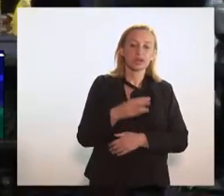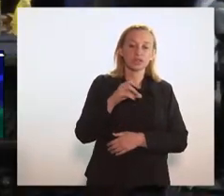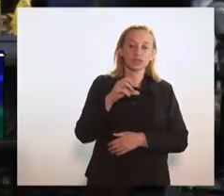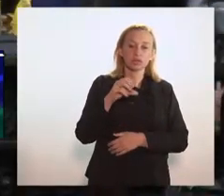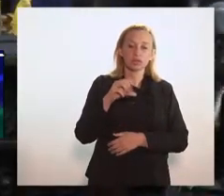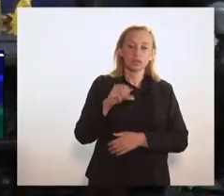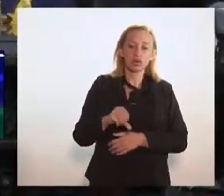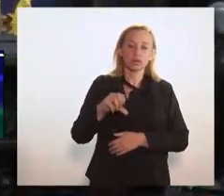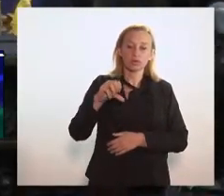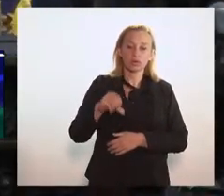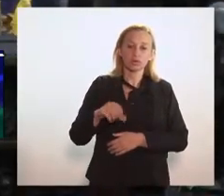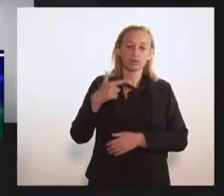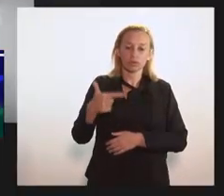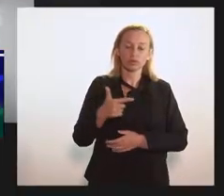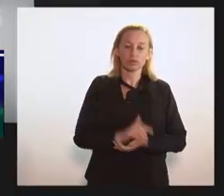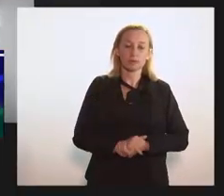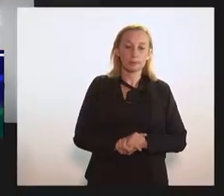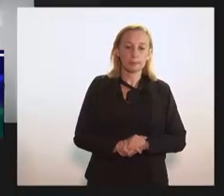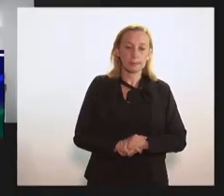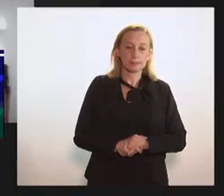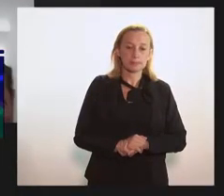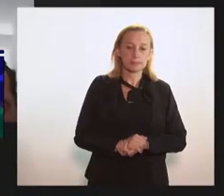3992.